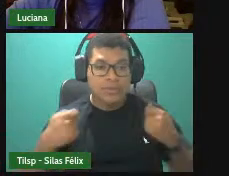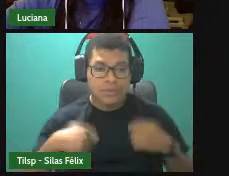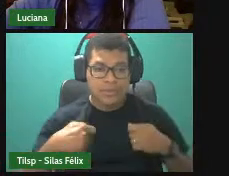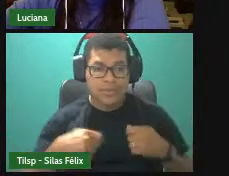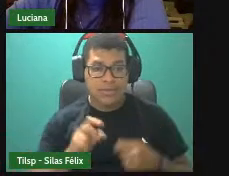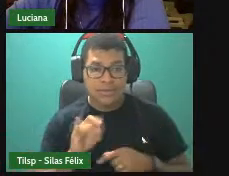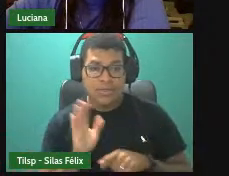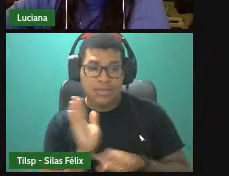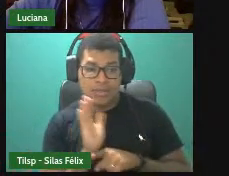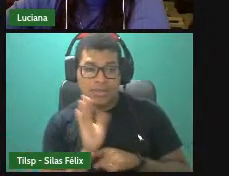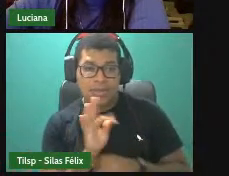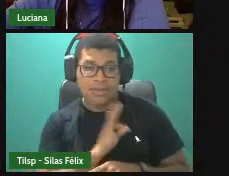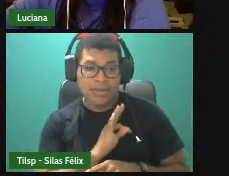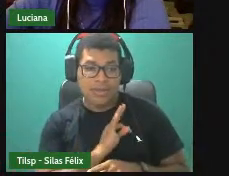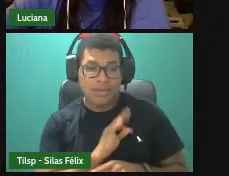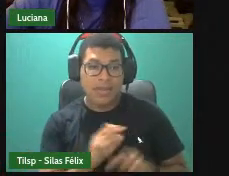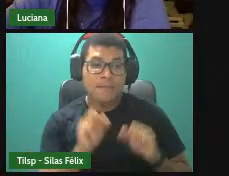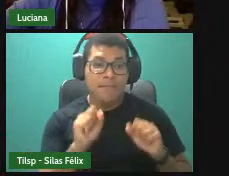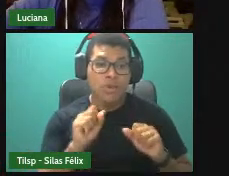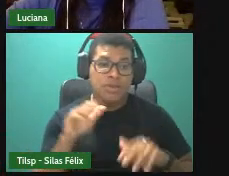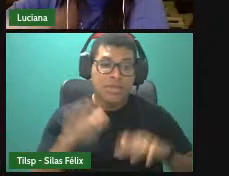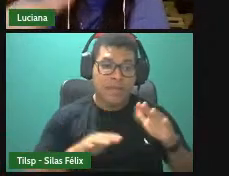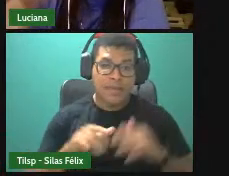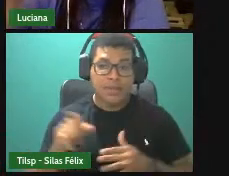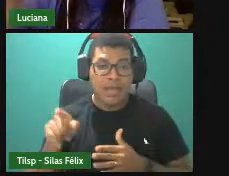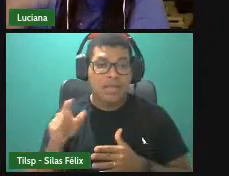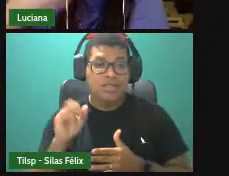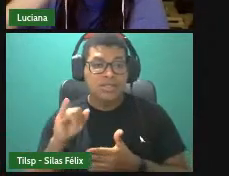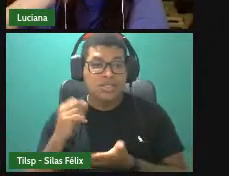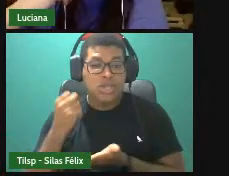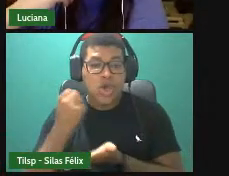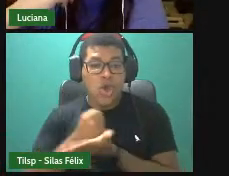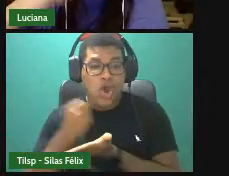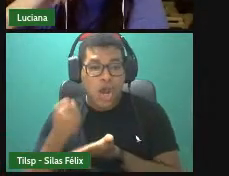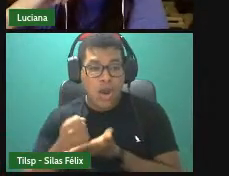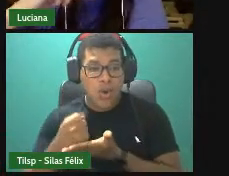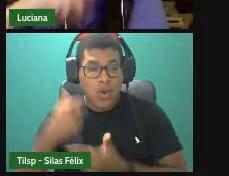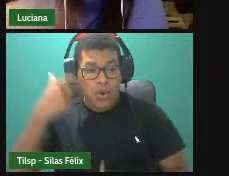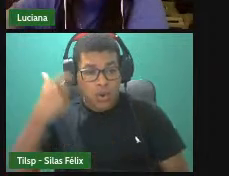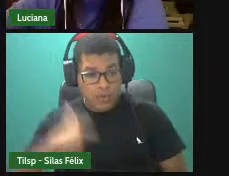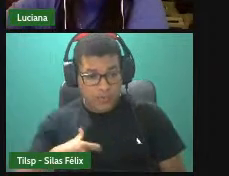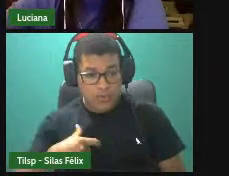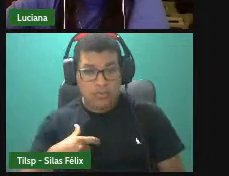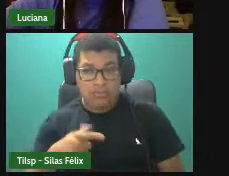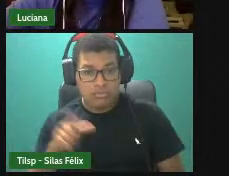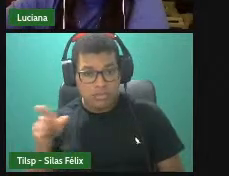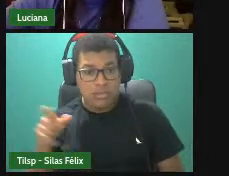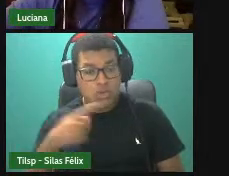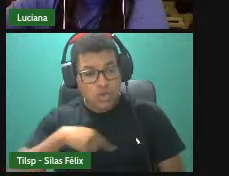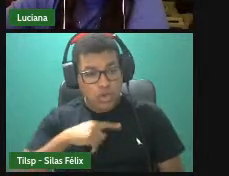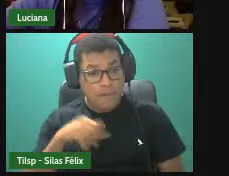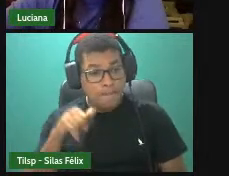puxar a sardinha mais pro lado da parte que nos contratou, né, mas sempre dentro, obviamente, da verdade, tá?